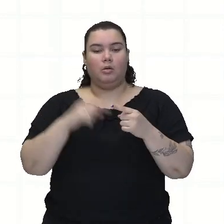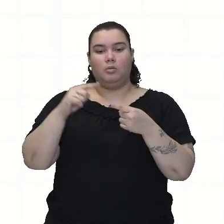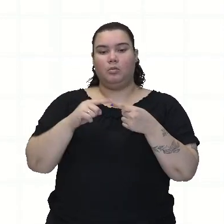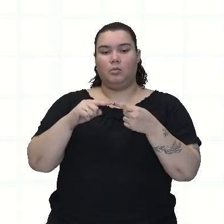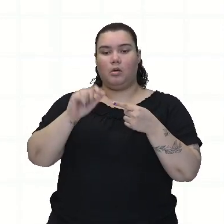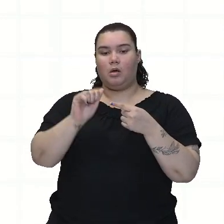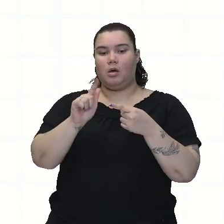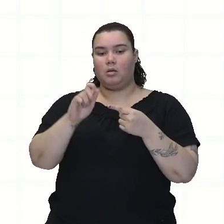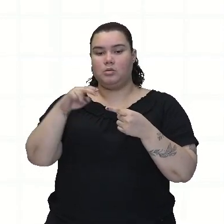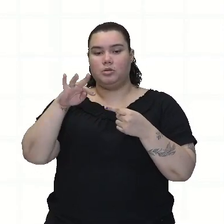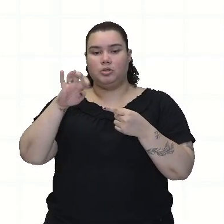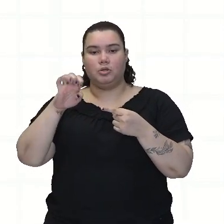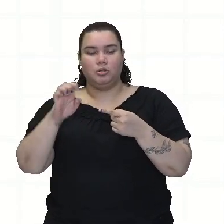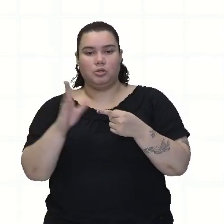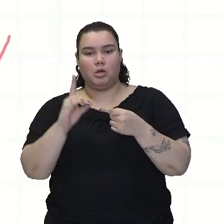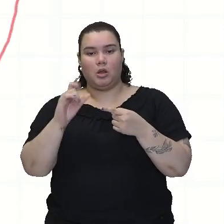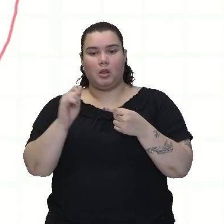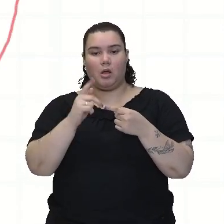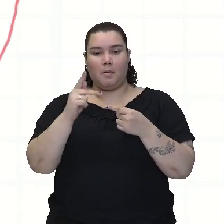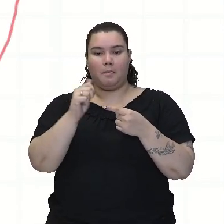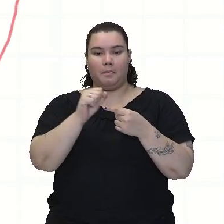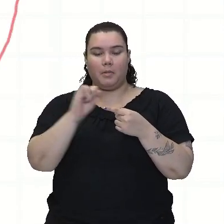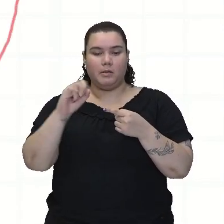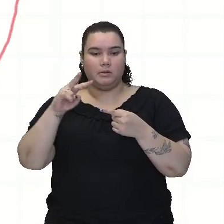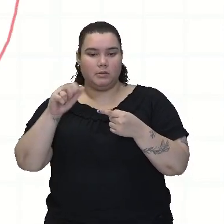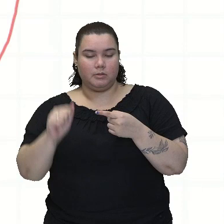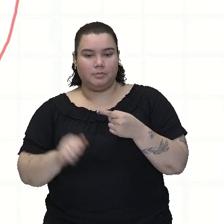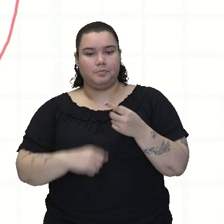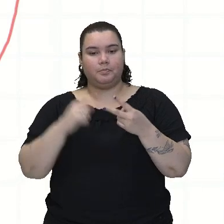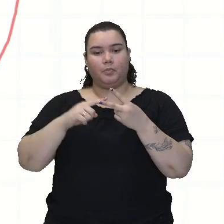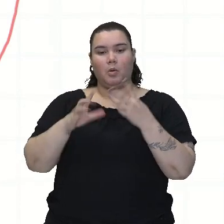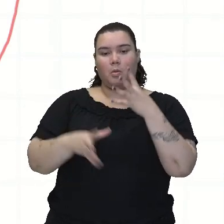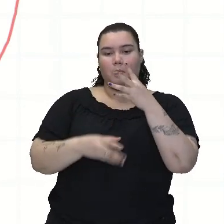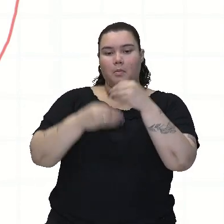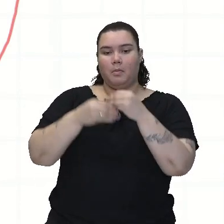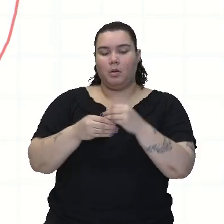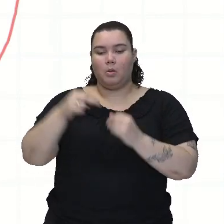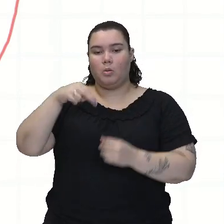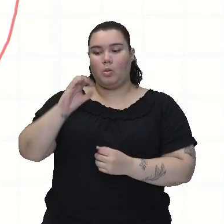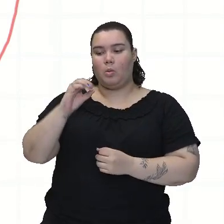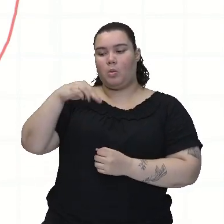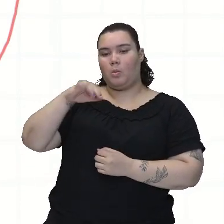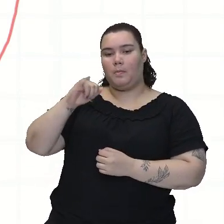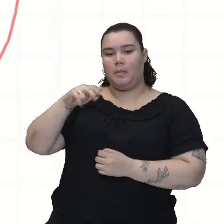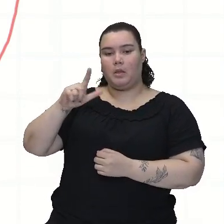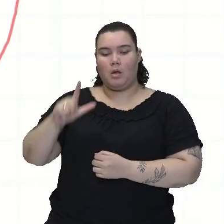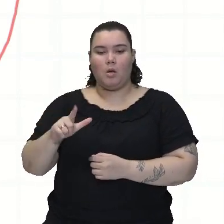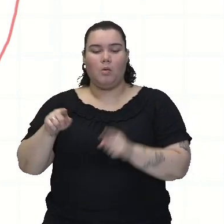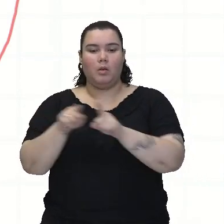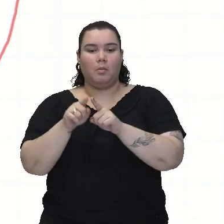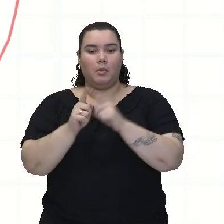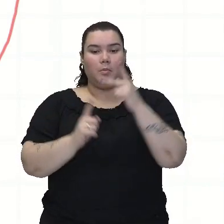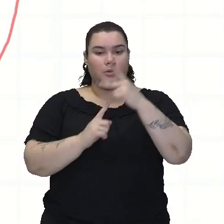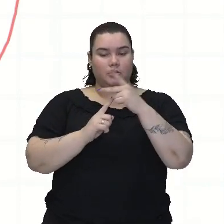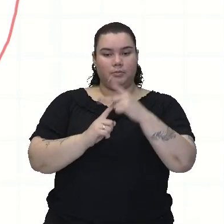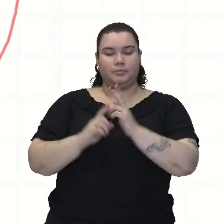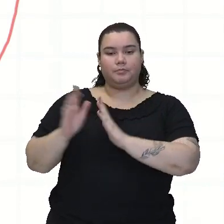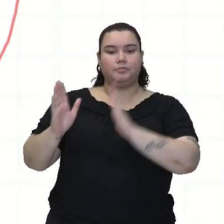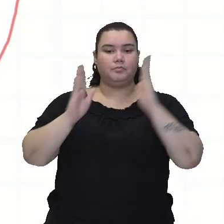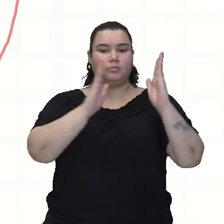os acessórios, que são o adjunto adnominal, o adjunto adverbial, o aposto e